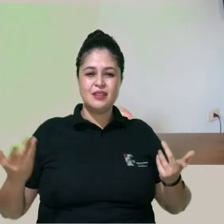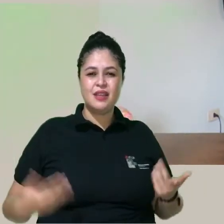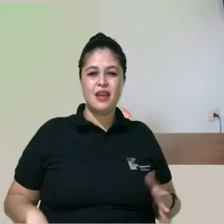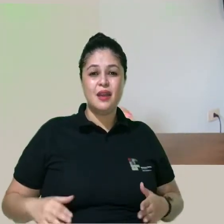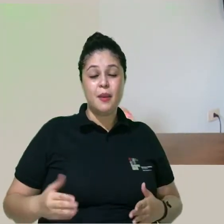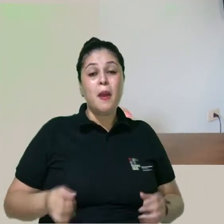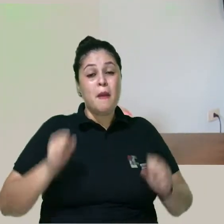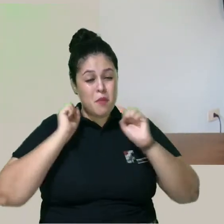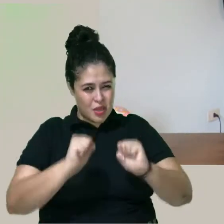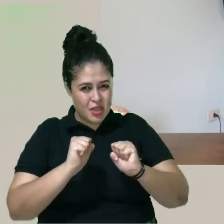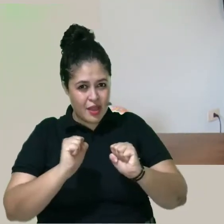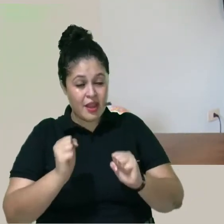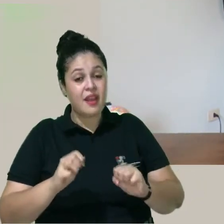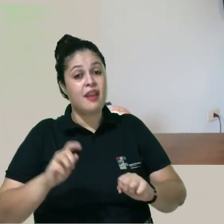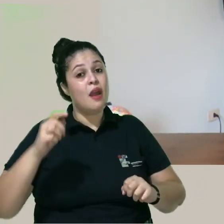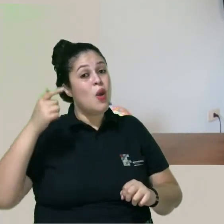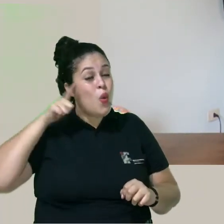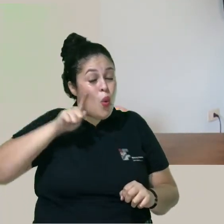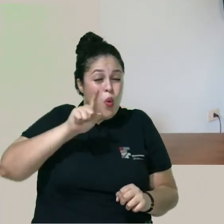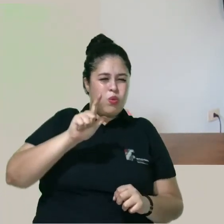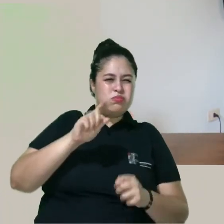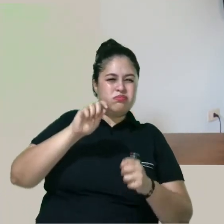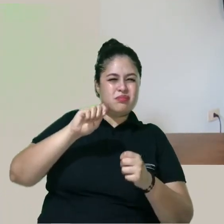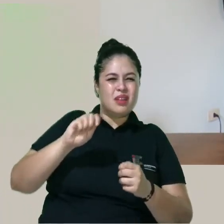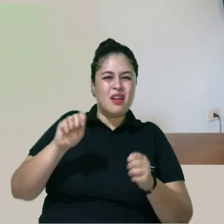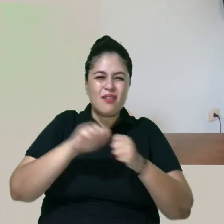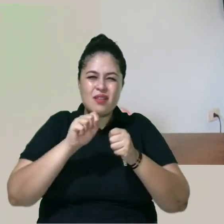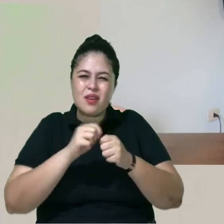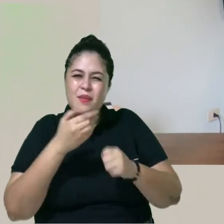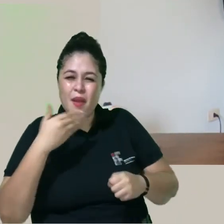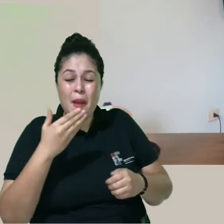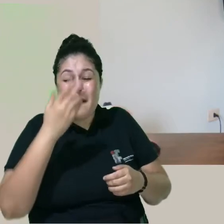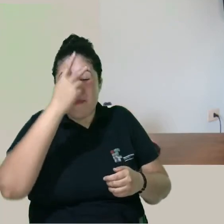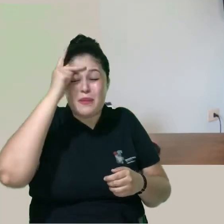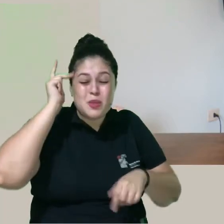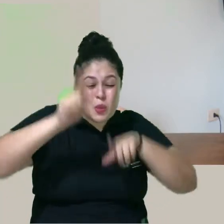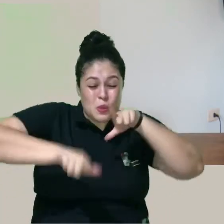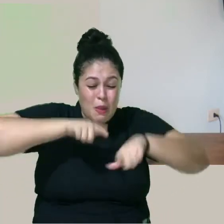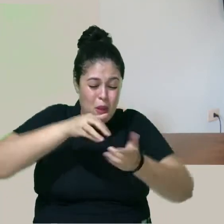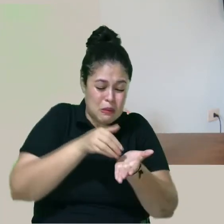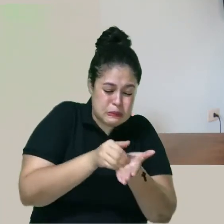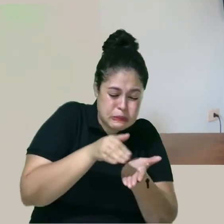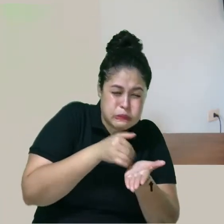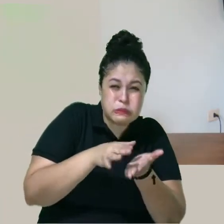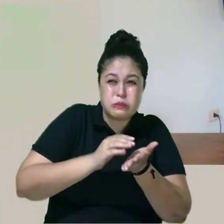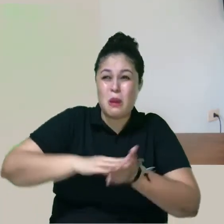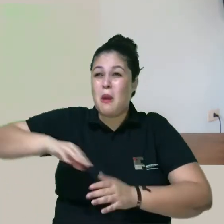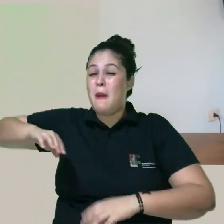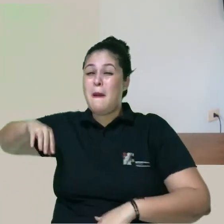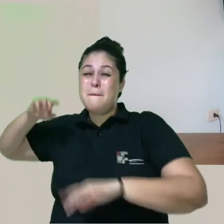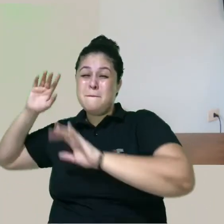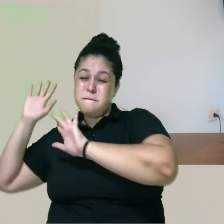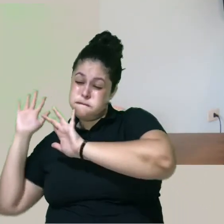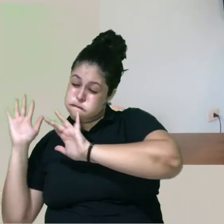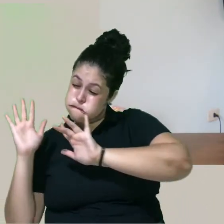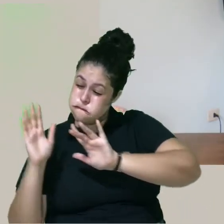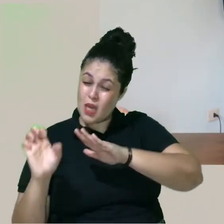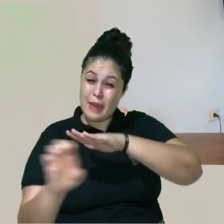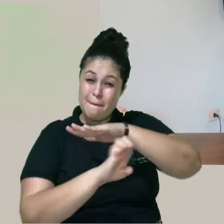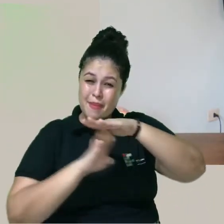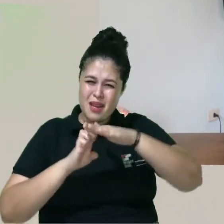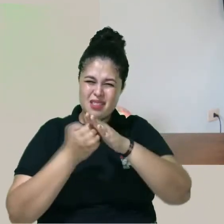menos pior do que está sendo, né? Muitas pessoas estão ficando desempregadas, milhares de empresas